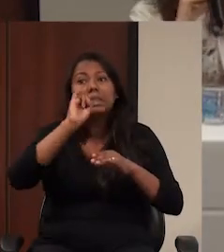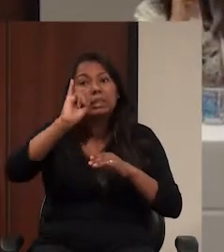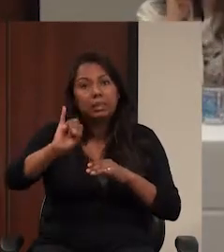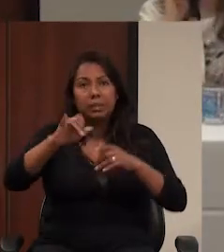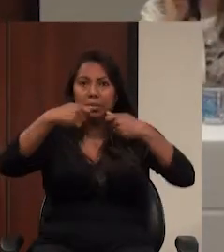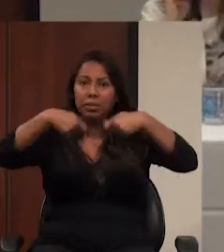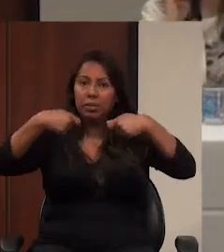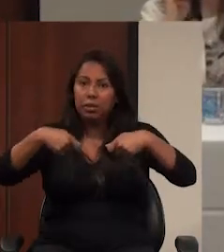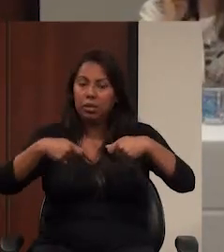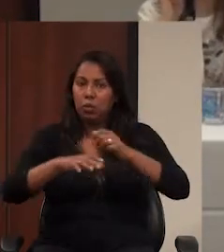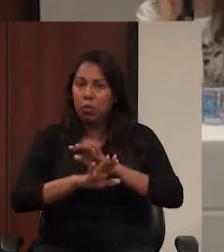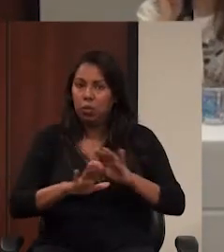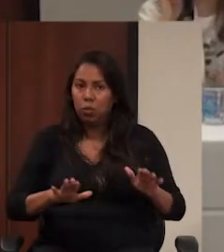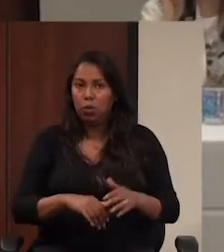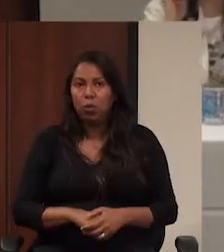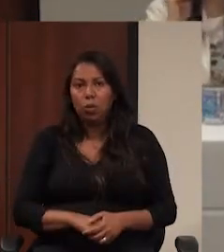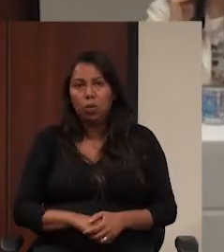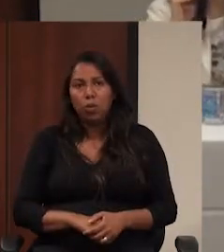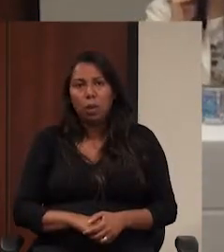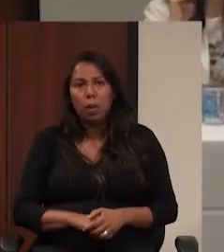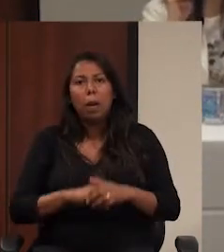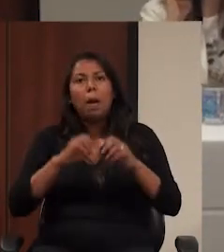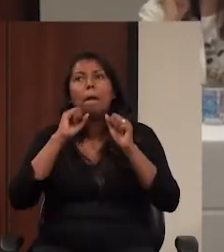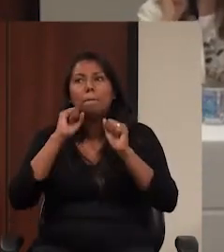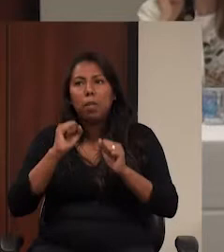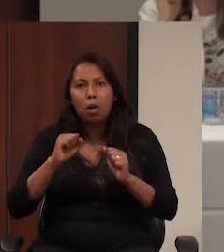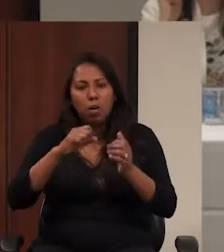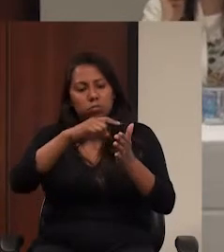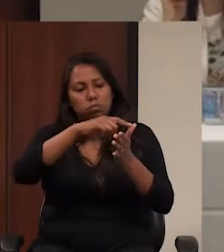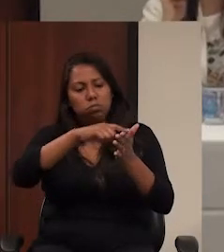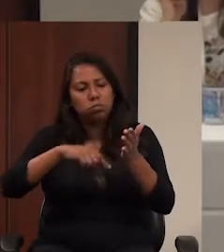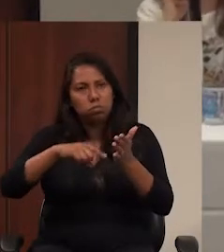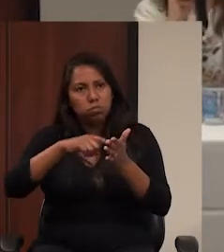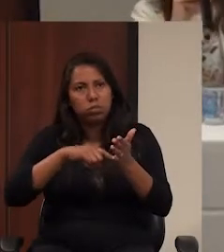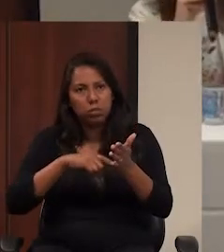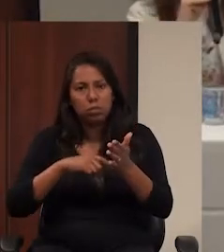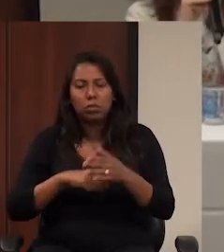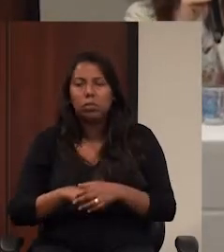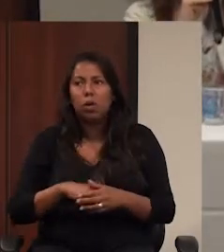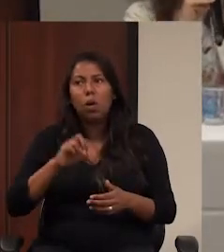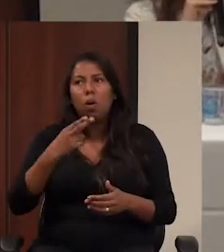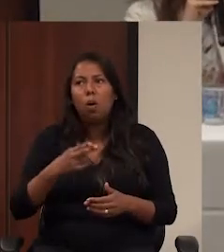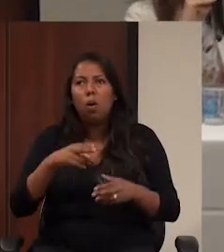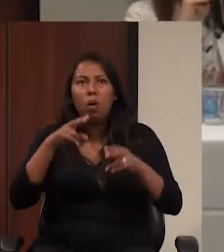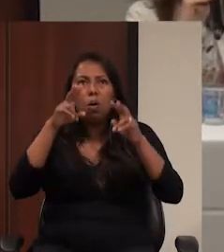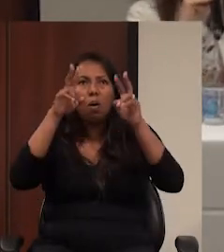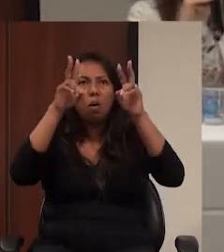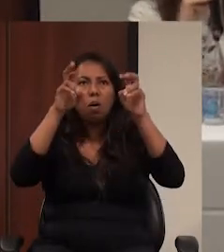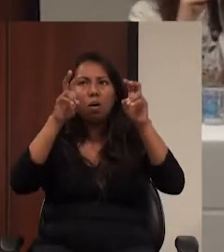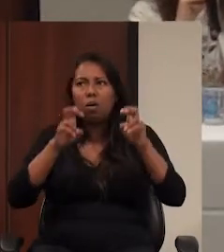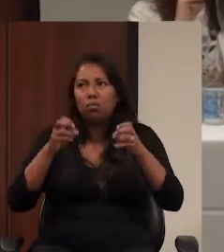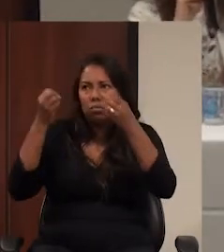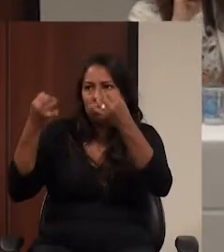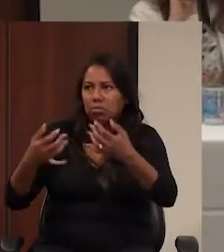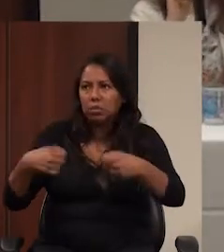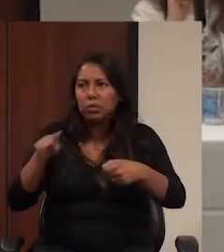aqui. Revoga a possibilidade de nomear o curador sem especificar os assuntos sobre os quais terá ingerência. Isso é muito interessante, porque